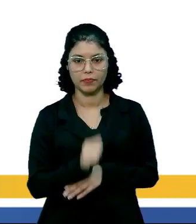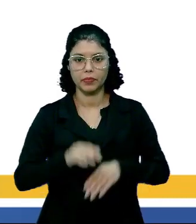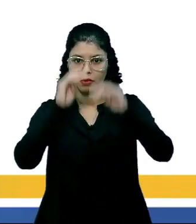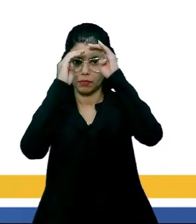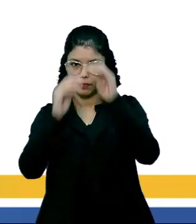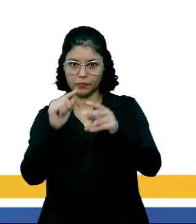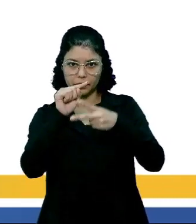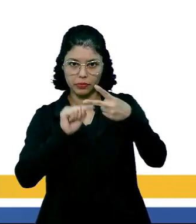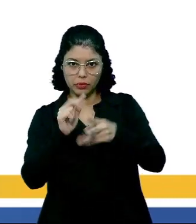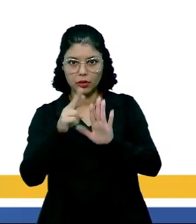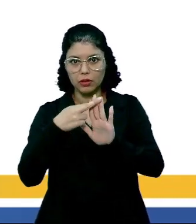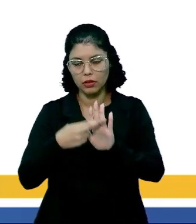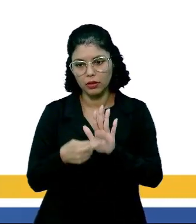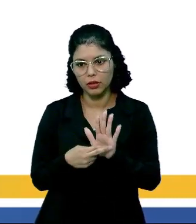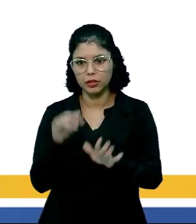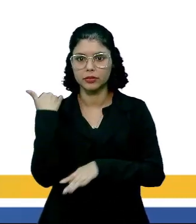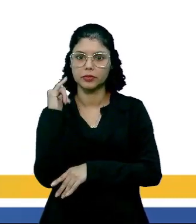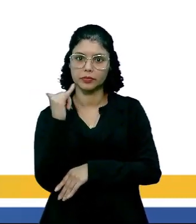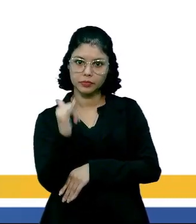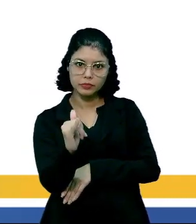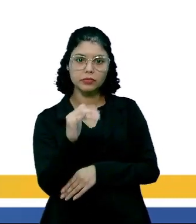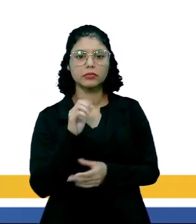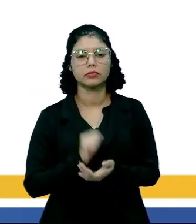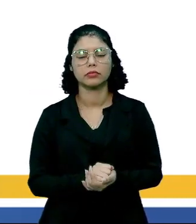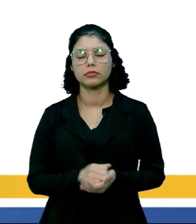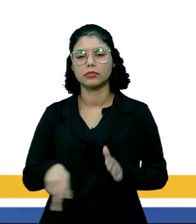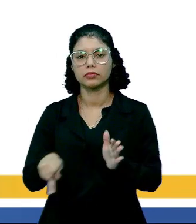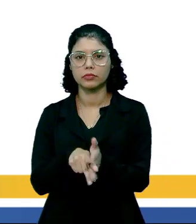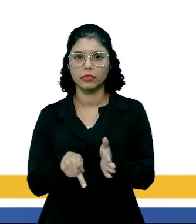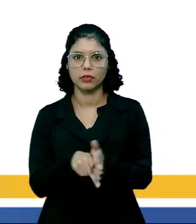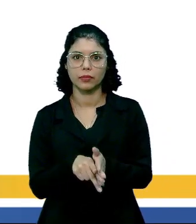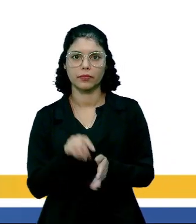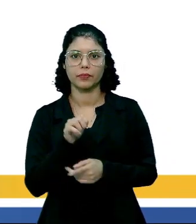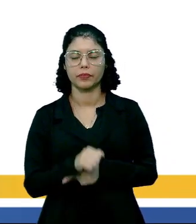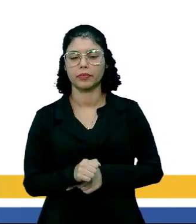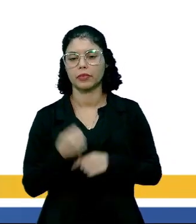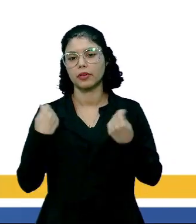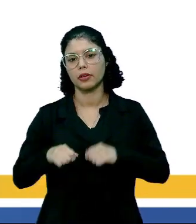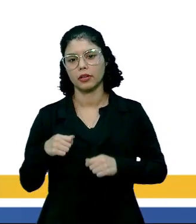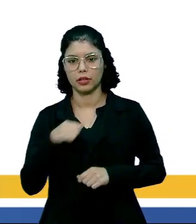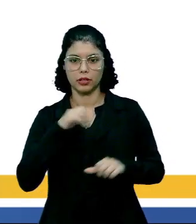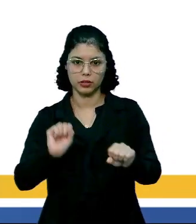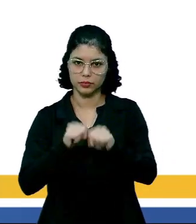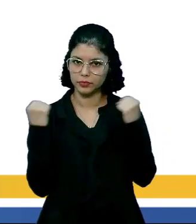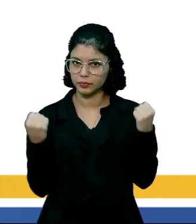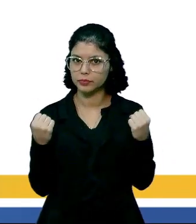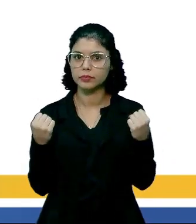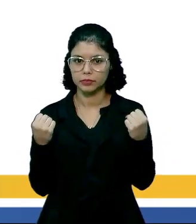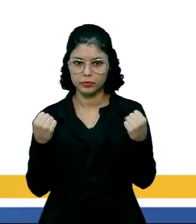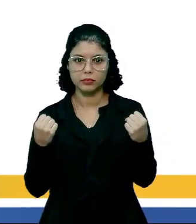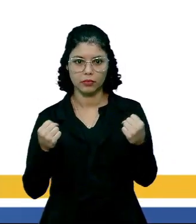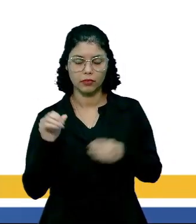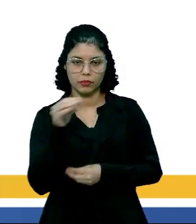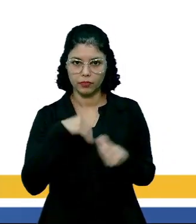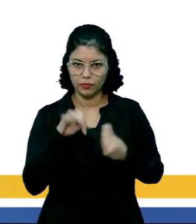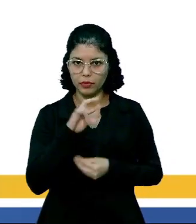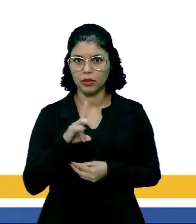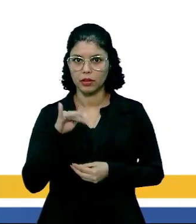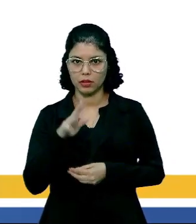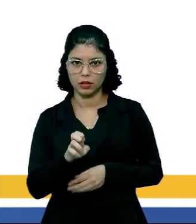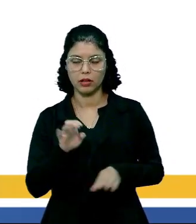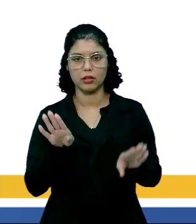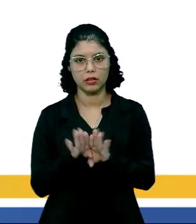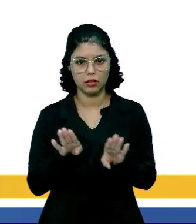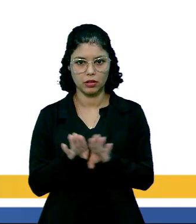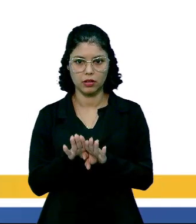obedecer duas regras a energia de ativação ela tem que ser suficiente para romper as ligações dos reagentes e